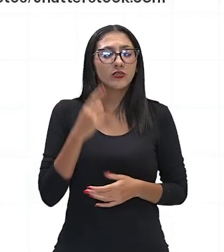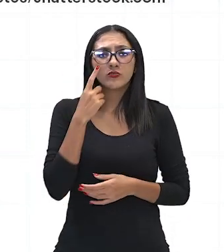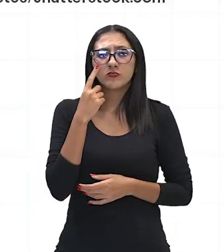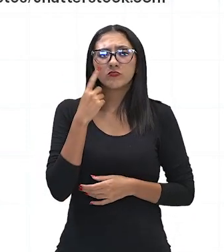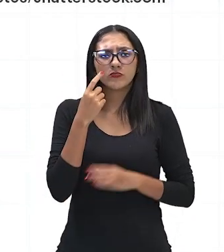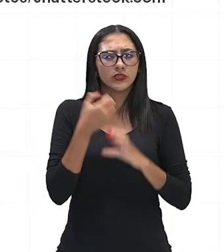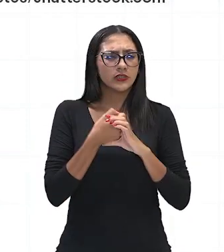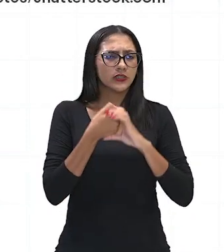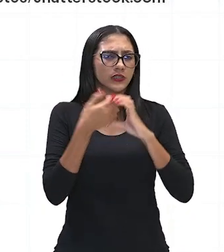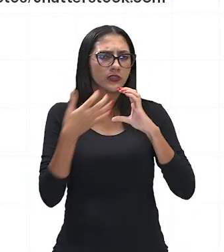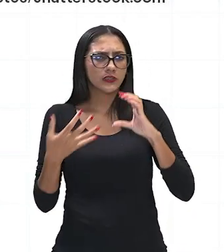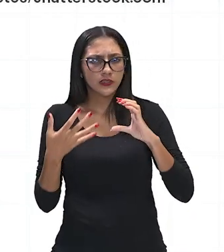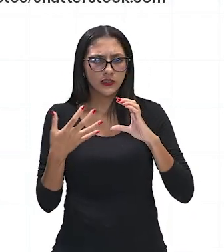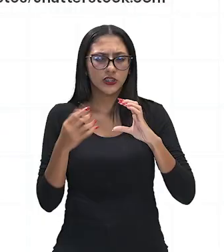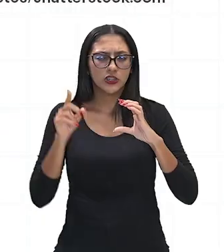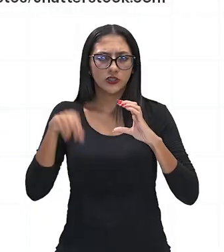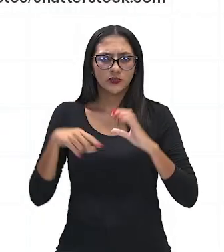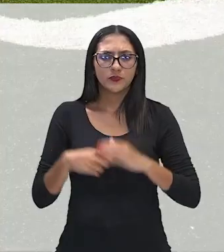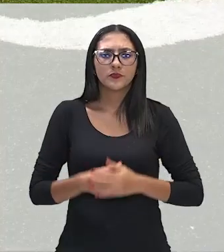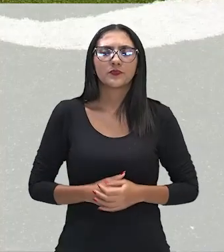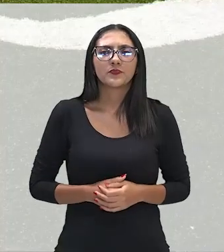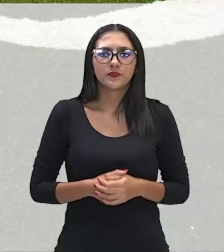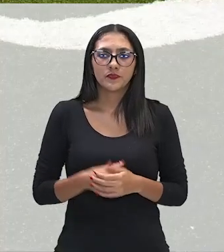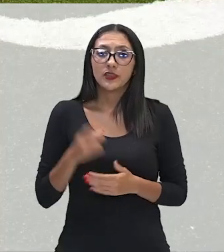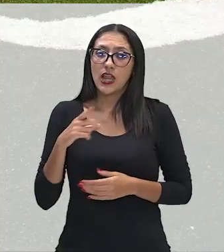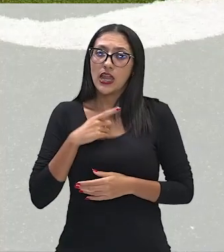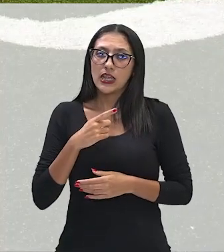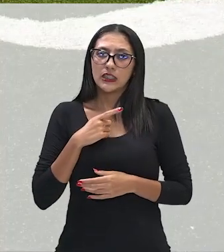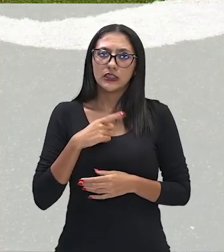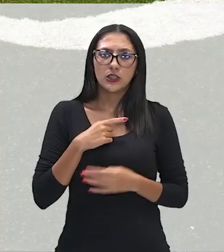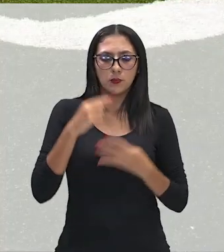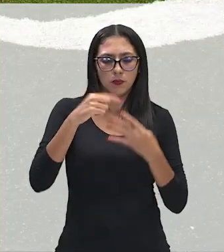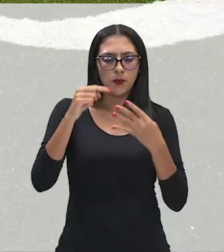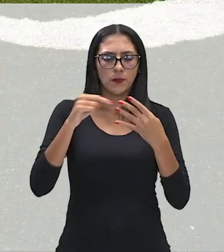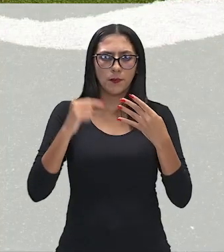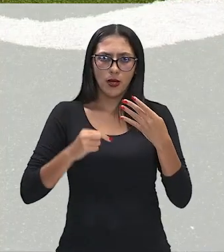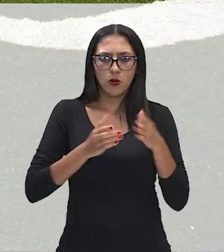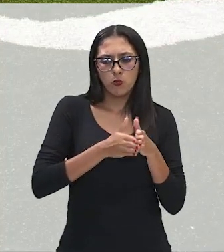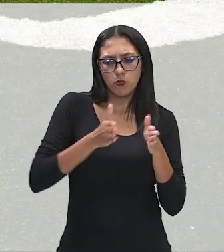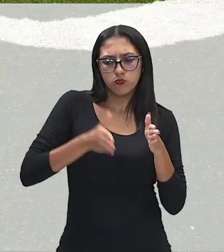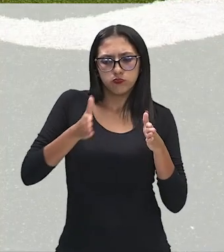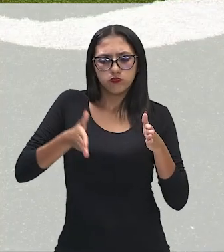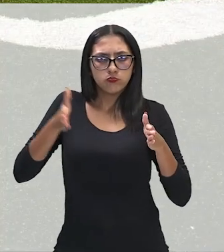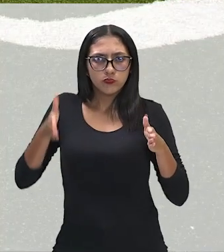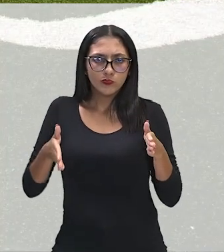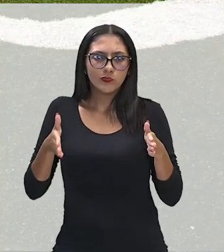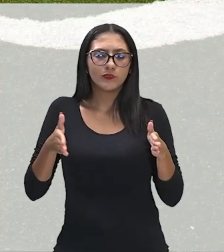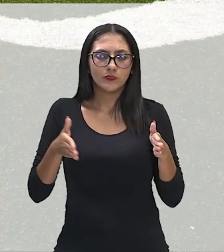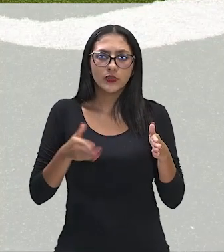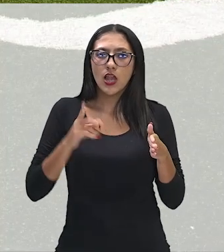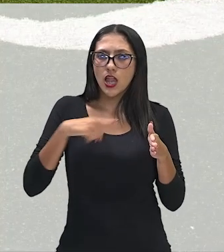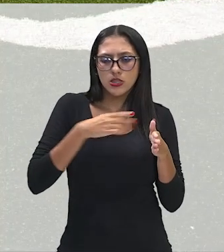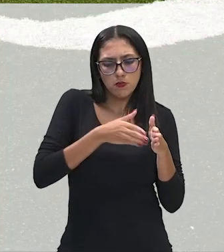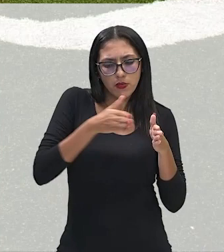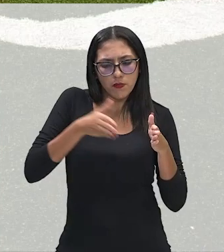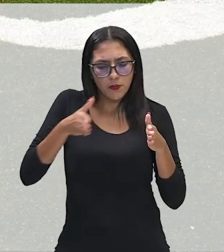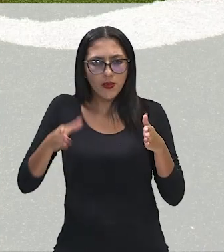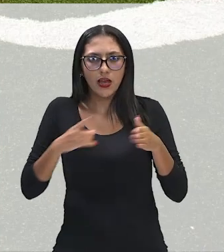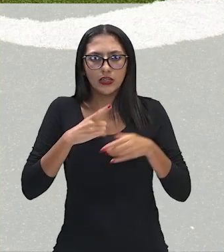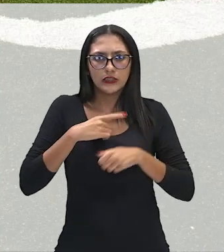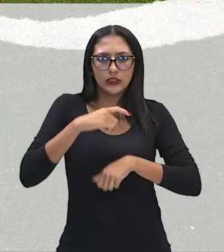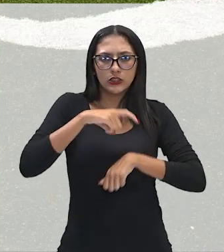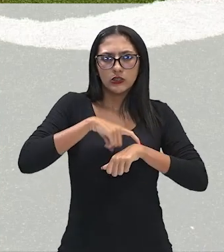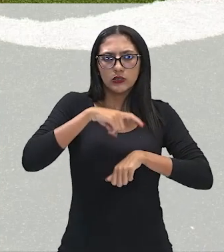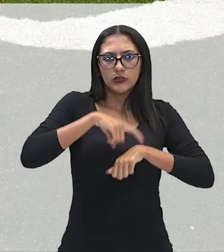vocês vão observar que o jogo ele é dividido em 4 momentos, tá? E esses momentos eles são